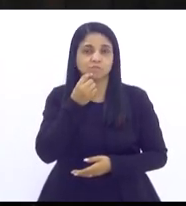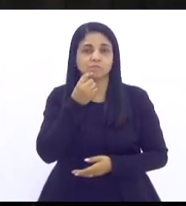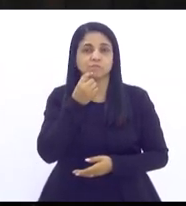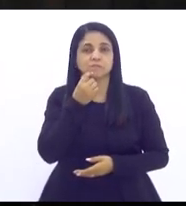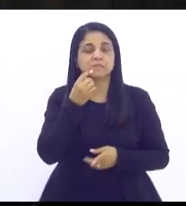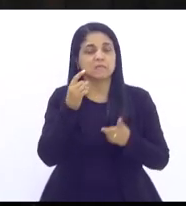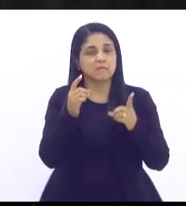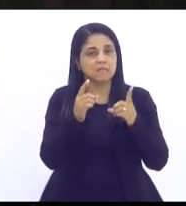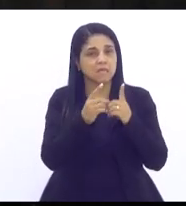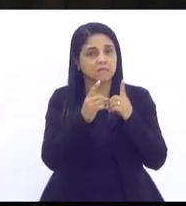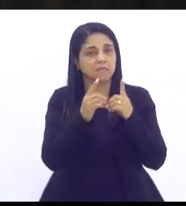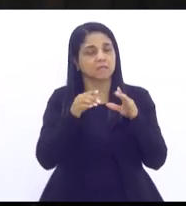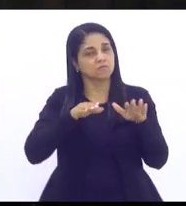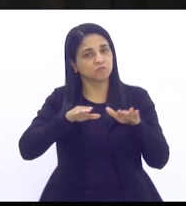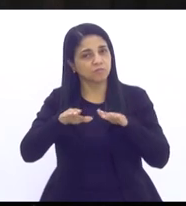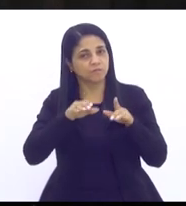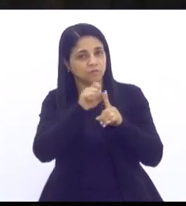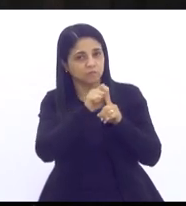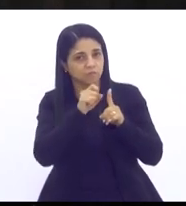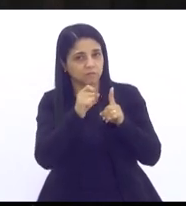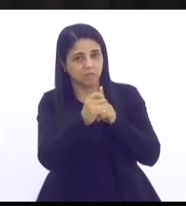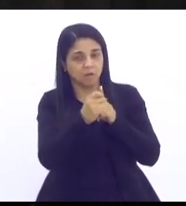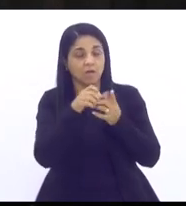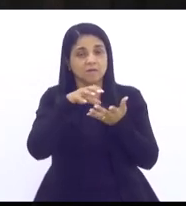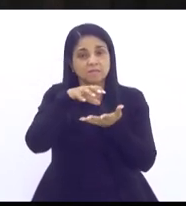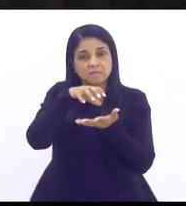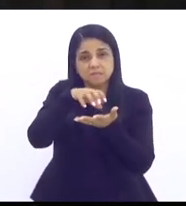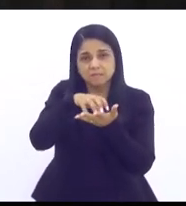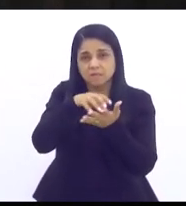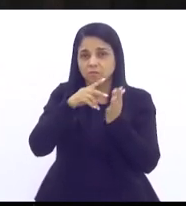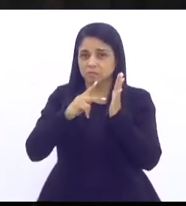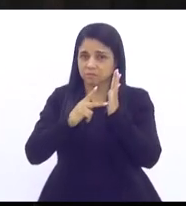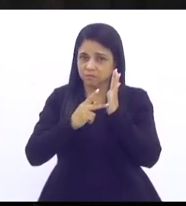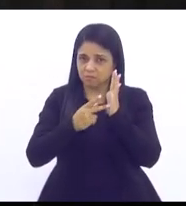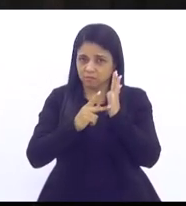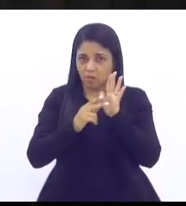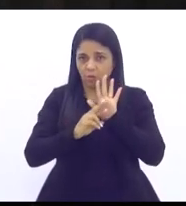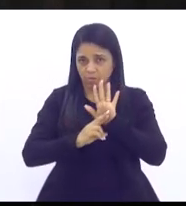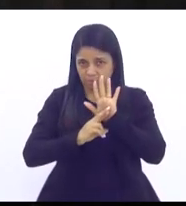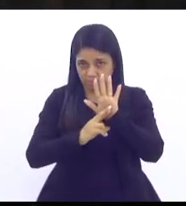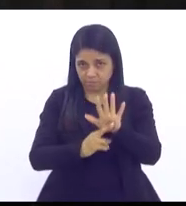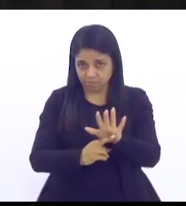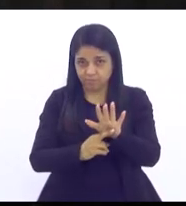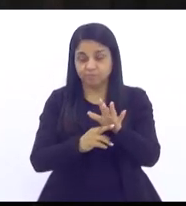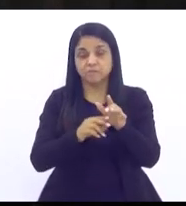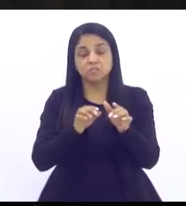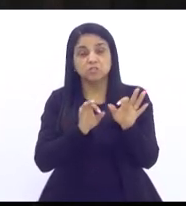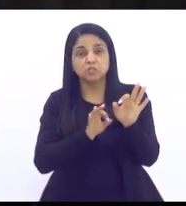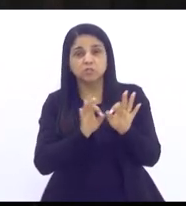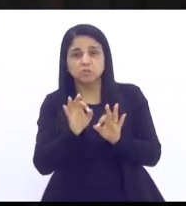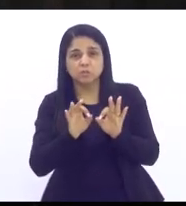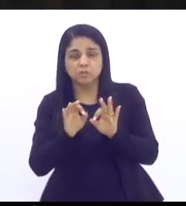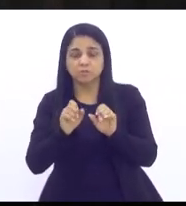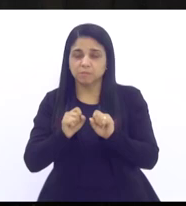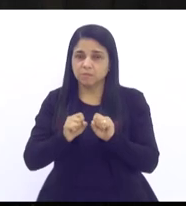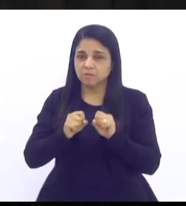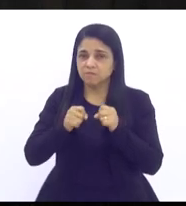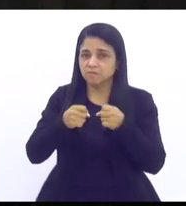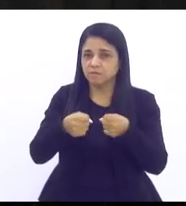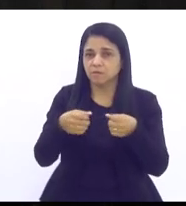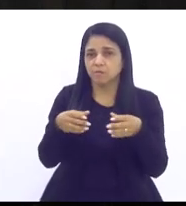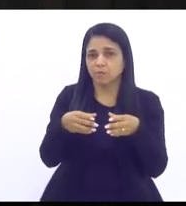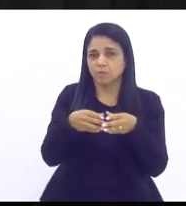movimentos sociais, que atenda as centrais sindicais, que se organizam na defesa da classe trabalhadora para que